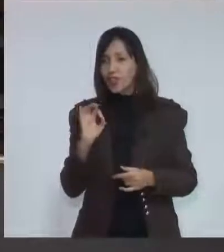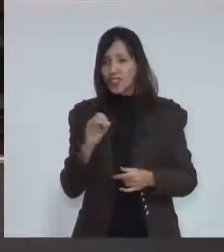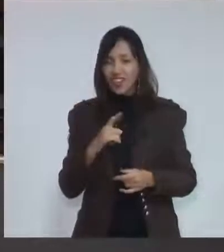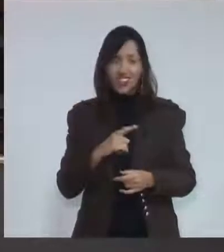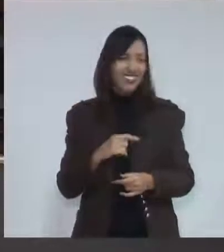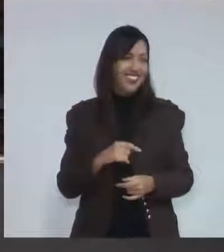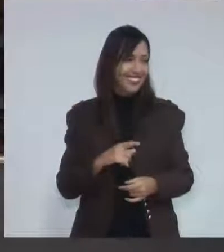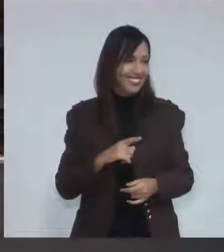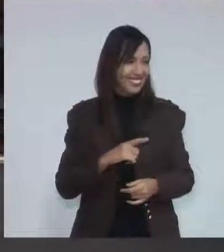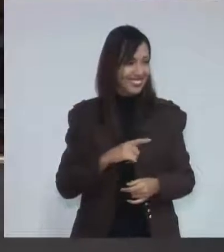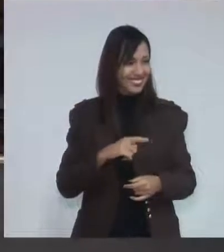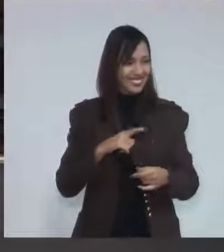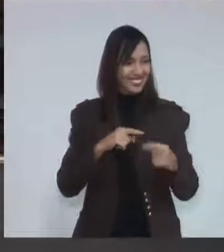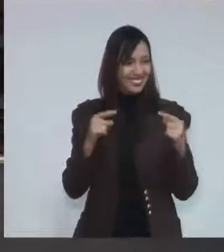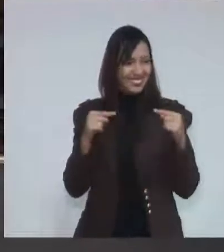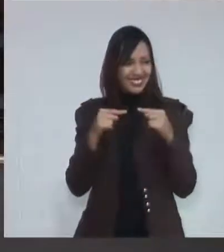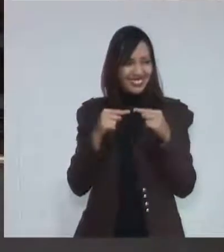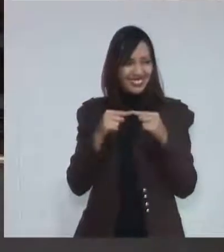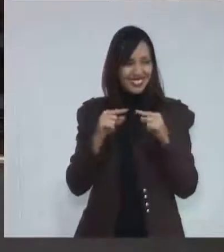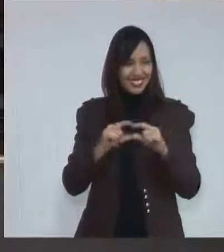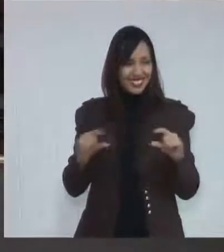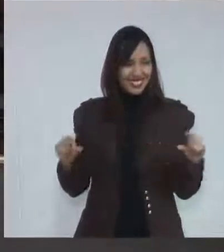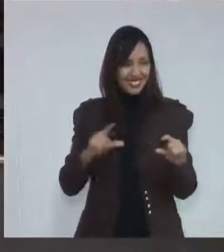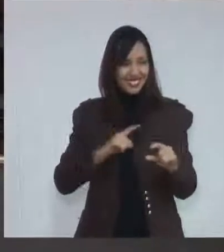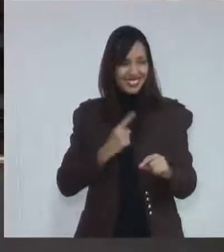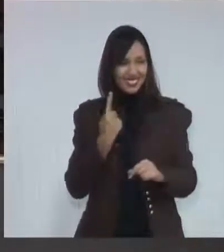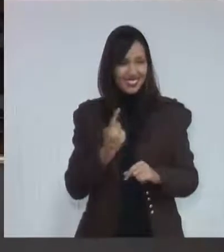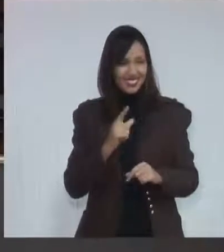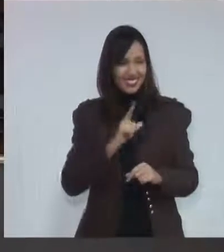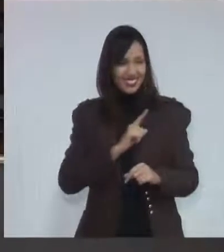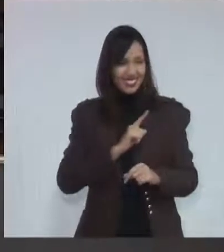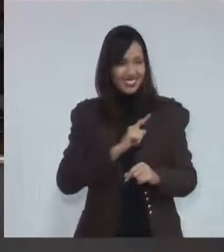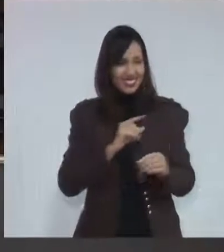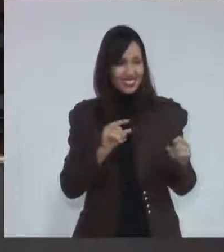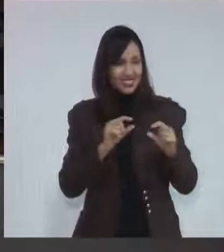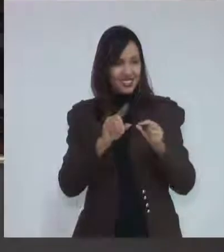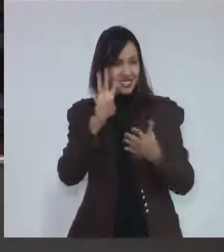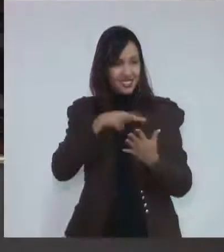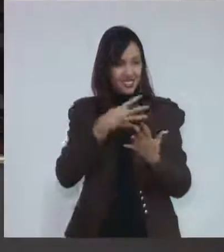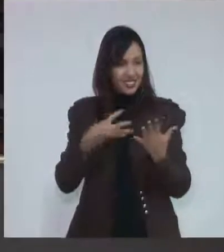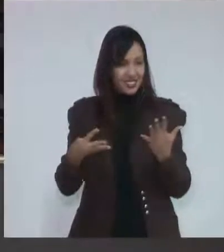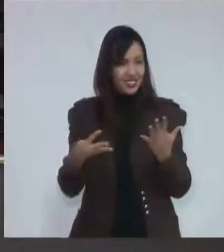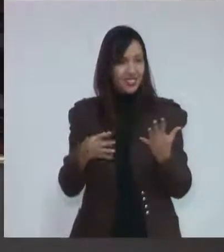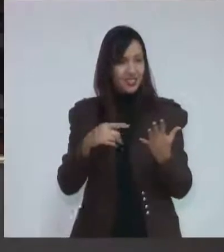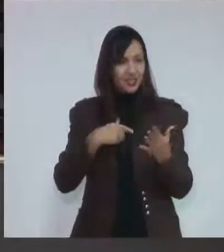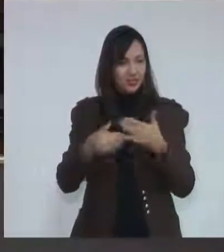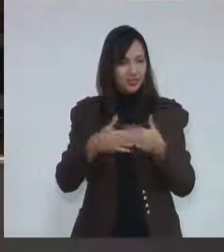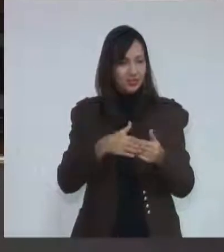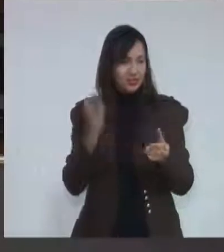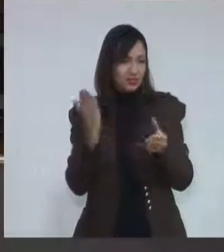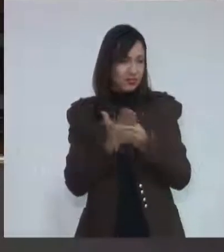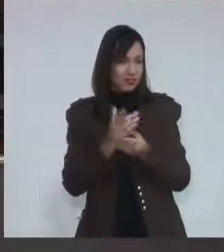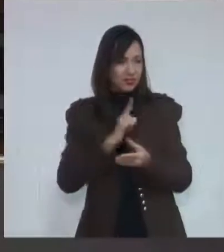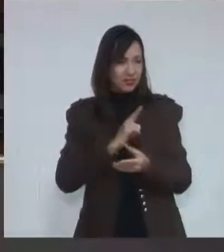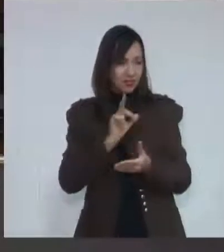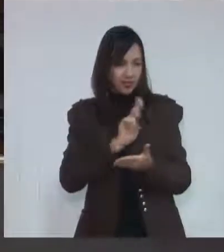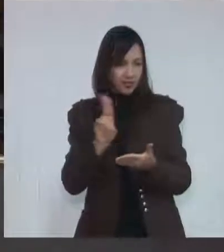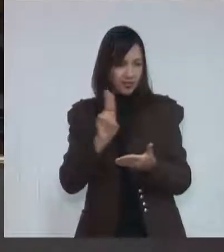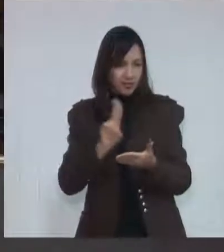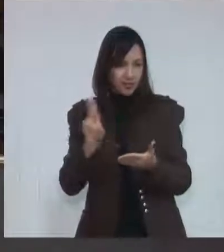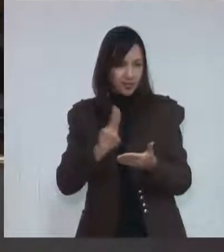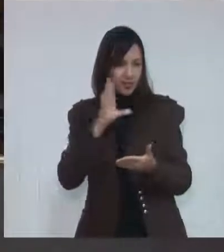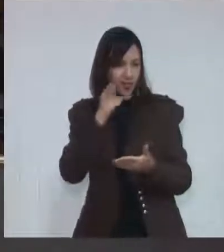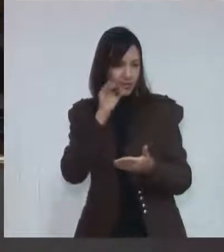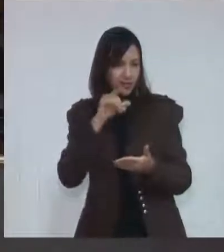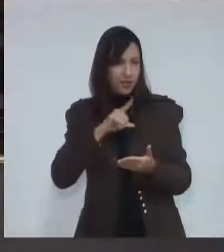da Secretaria de Saúde, conforme abaixo. 1. Encaminhar em planilha de Excel ou qualquer outro tipo de arquivo que informe os nomes dos